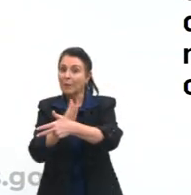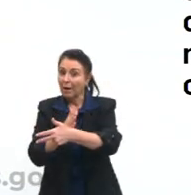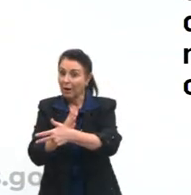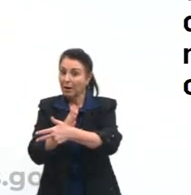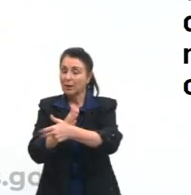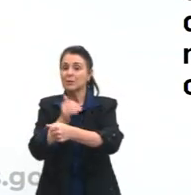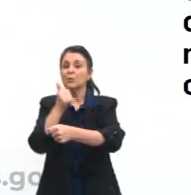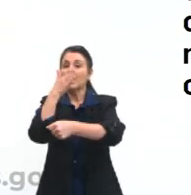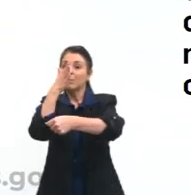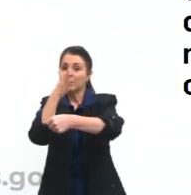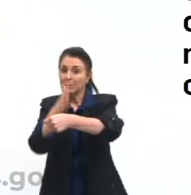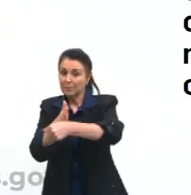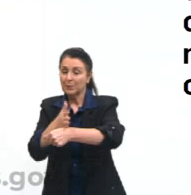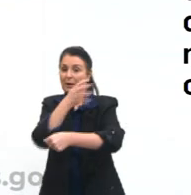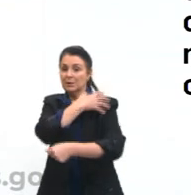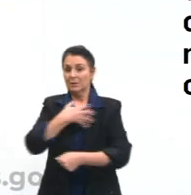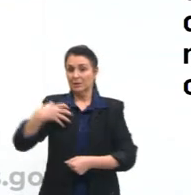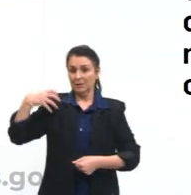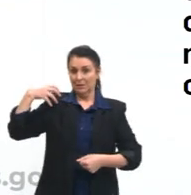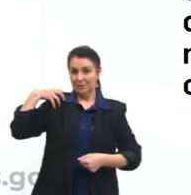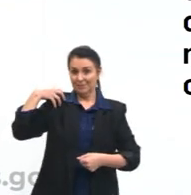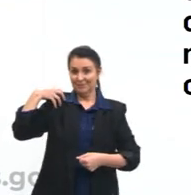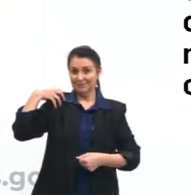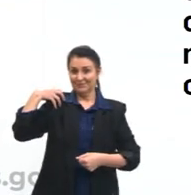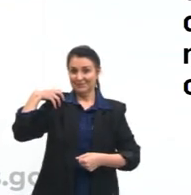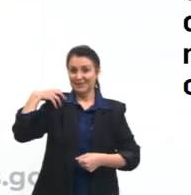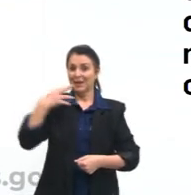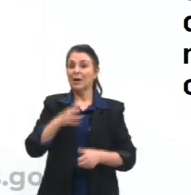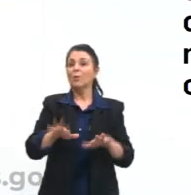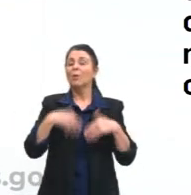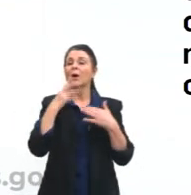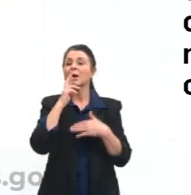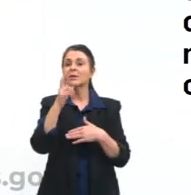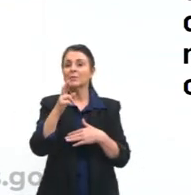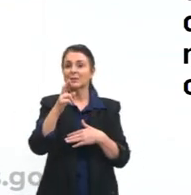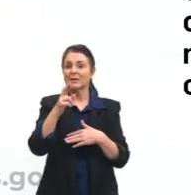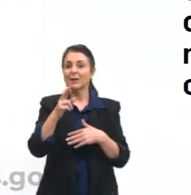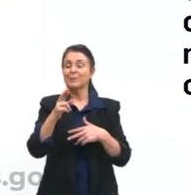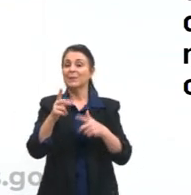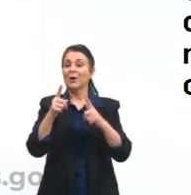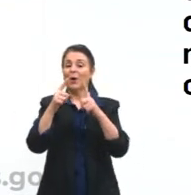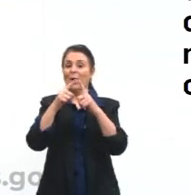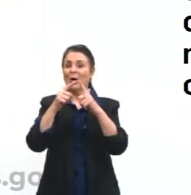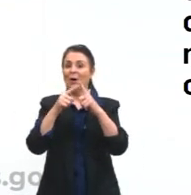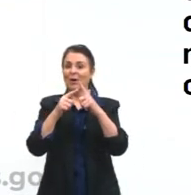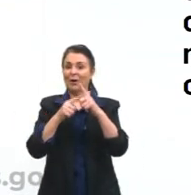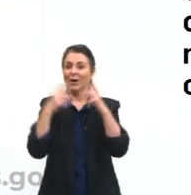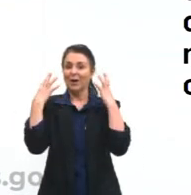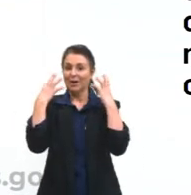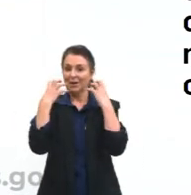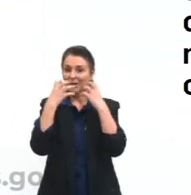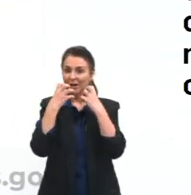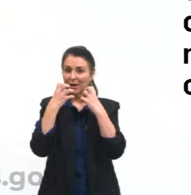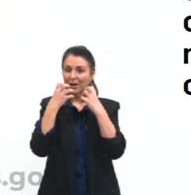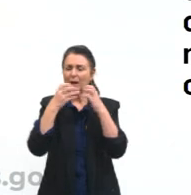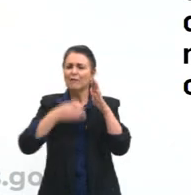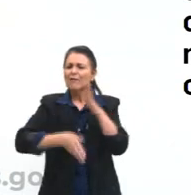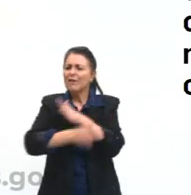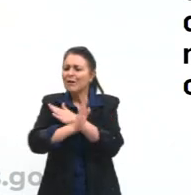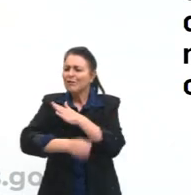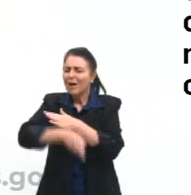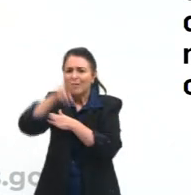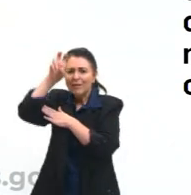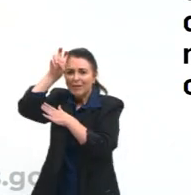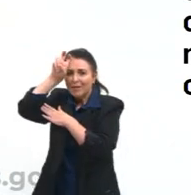afirmar é a questão número água já comentamos isso antes e olha só Tales de Mileto a partir de suas viagens até o Egito